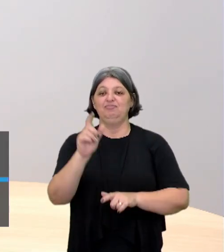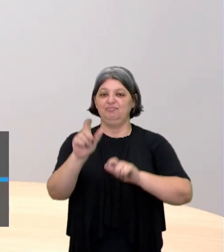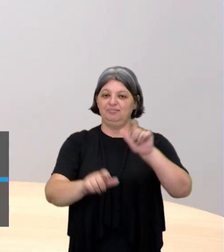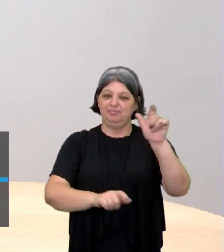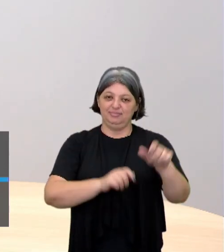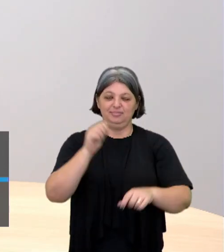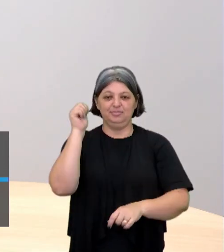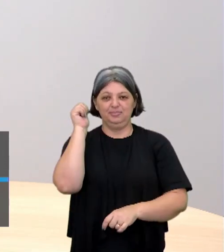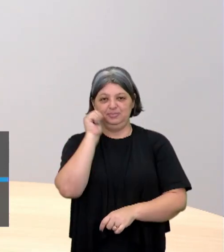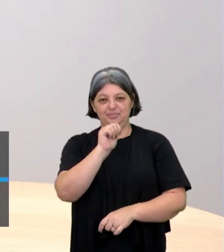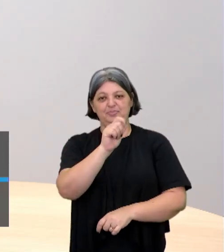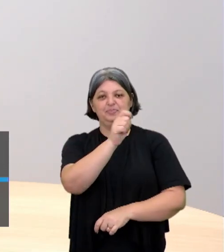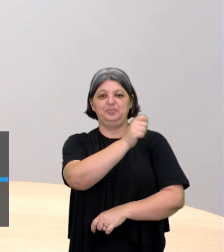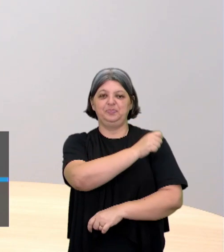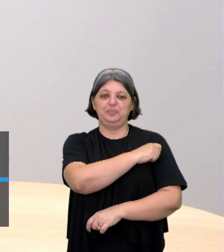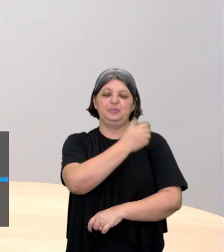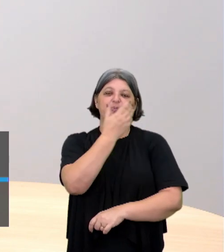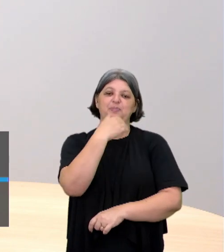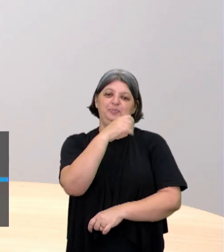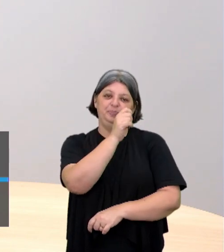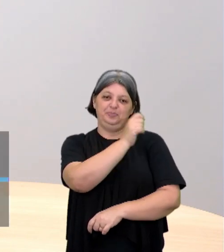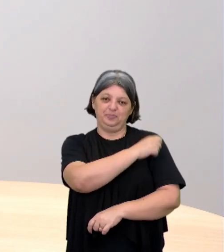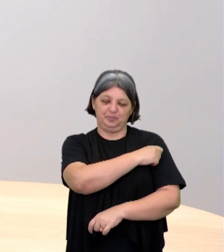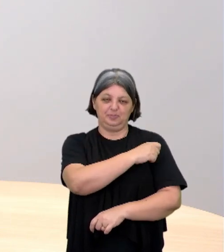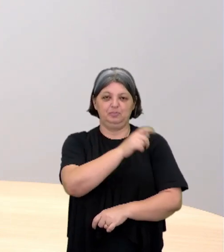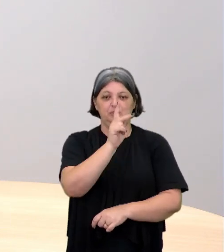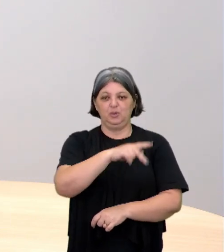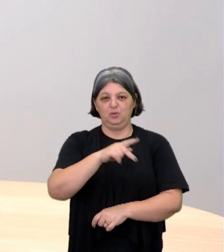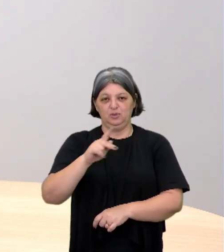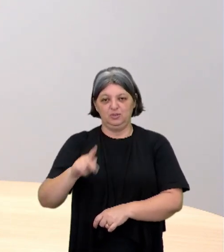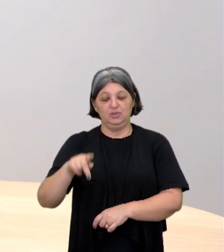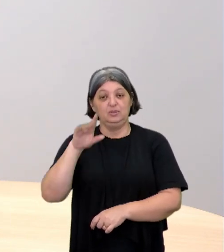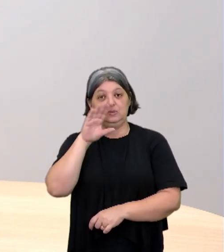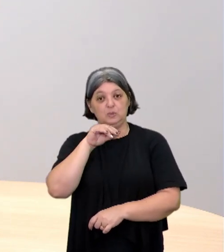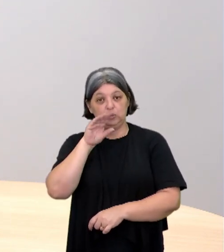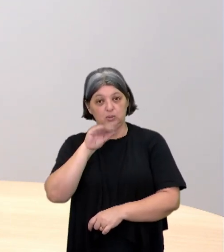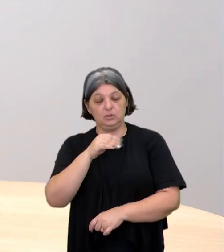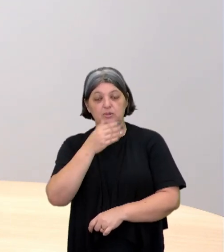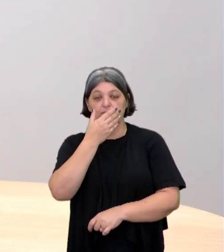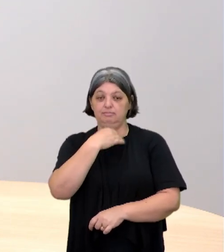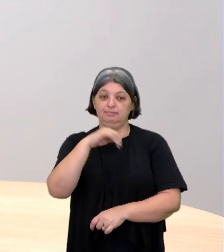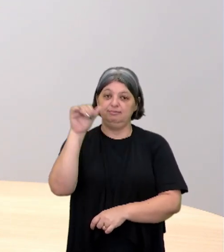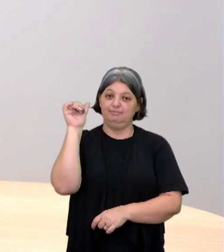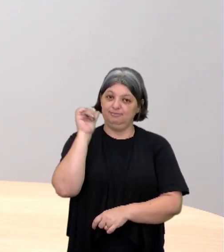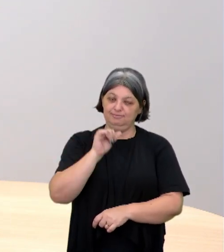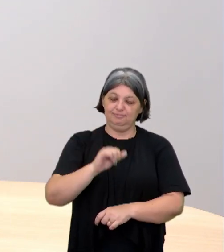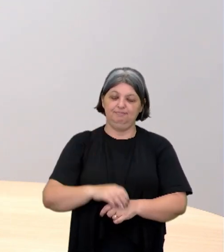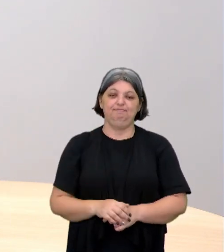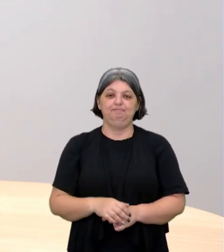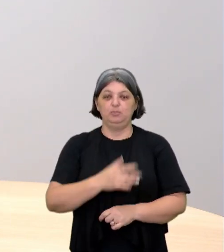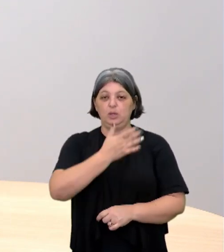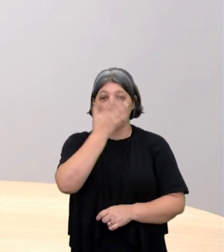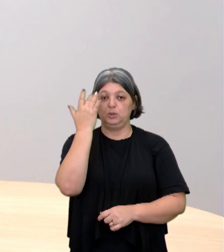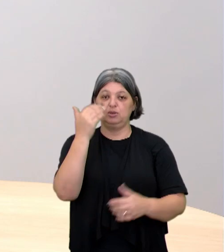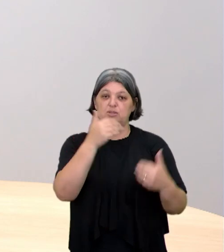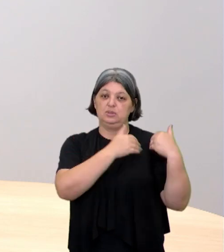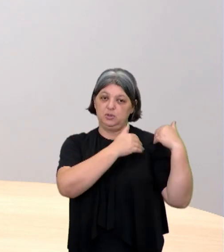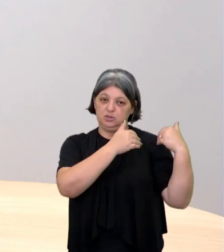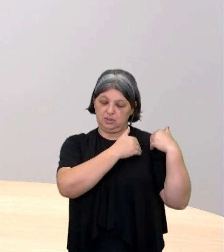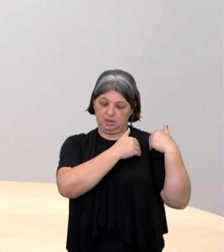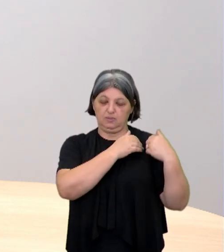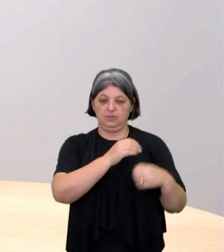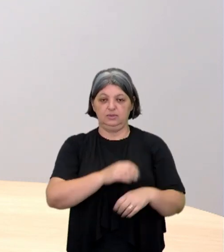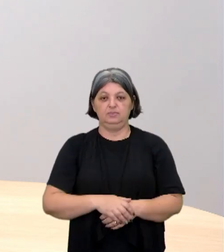nossos estudantes, professoras, professores, funcionárias, funcionários, as responsáveis, os responsáveis